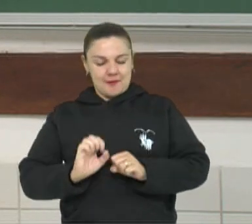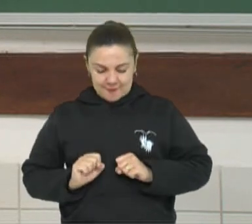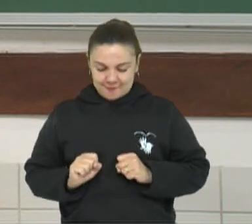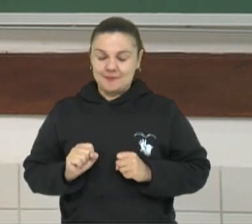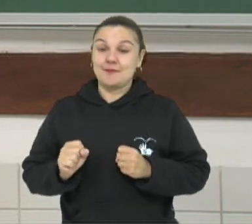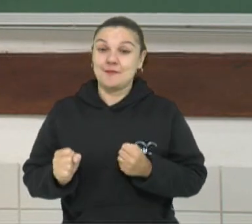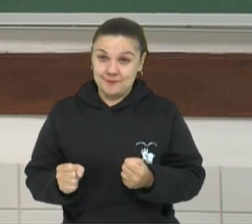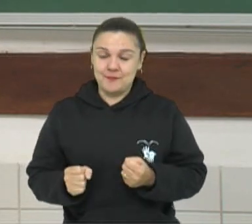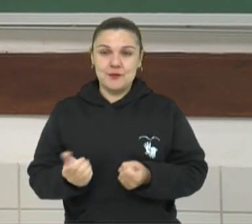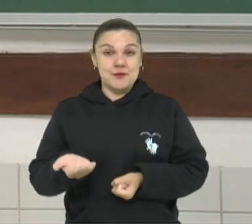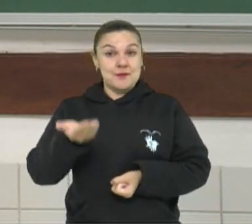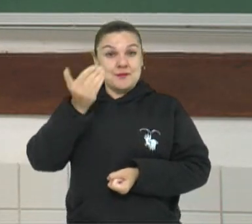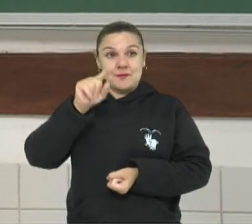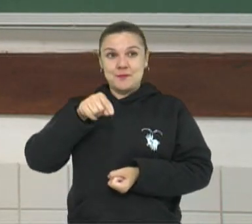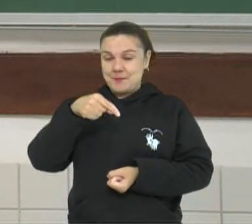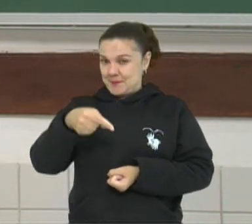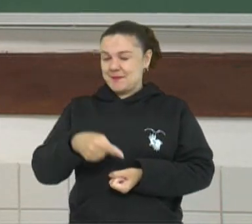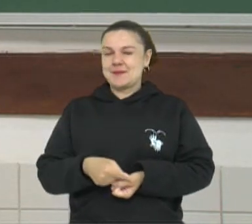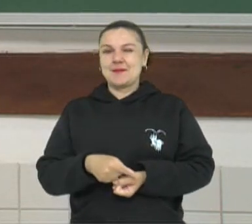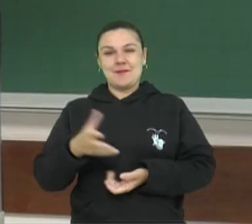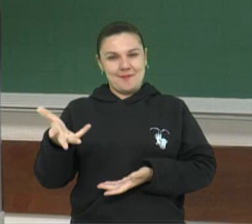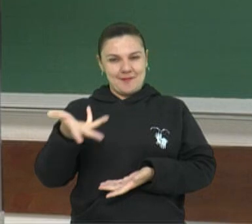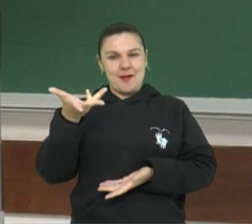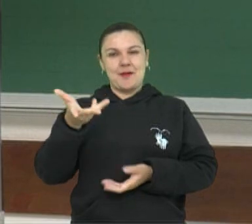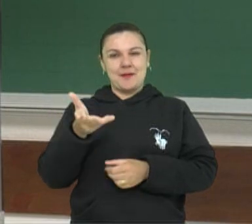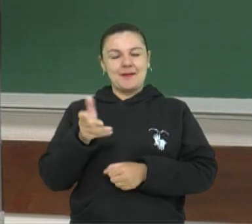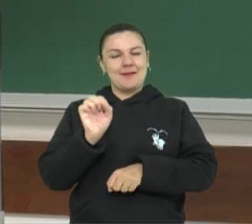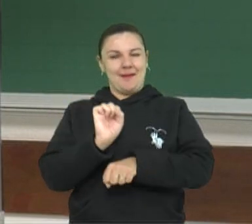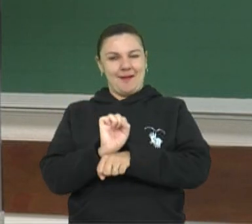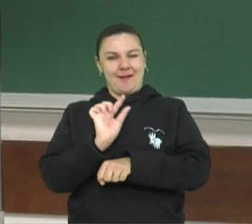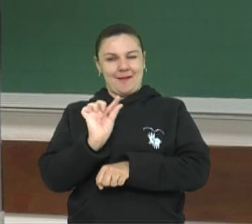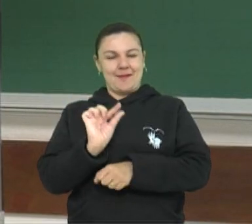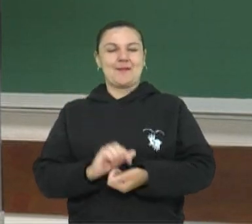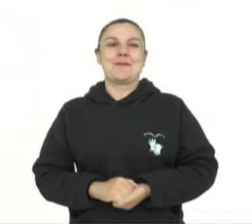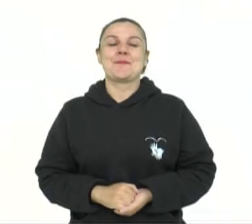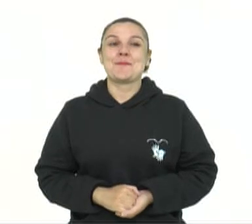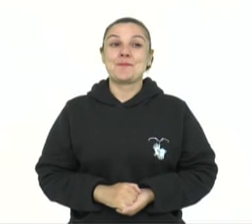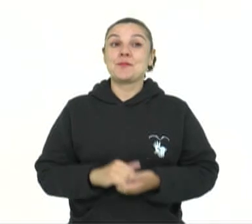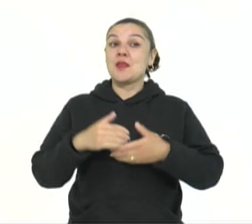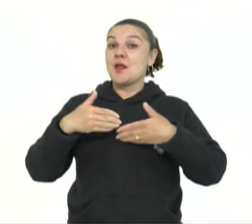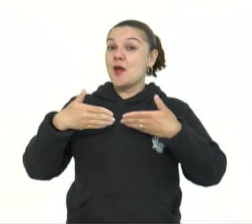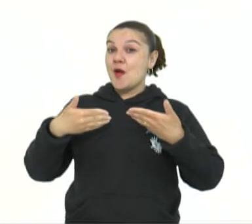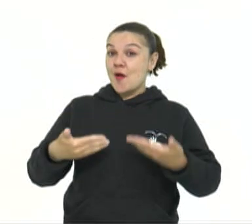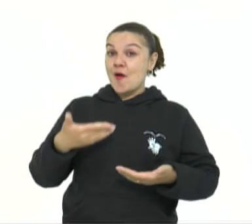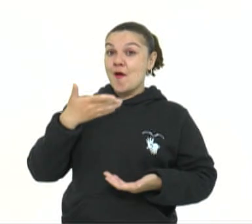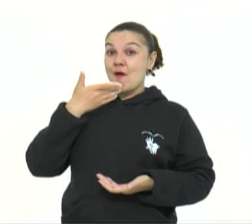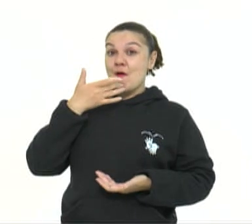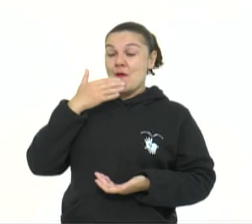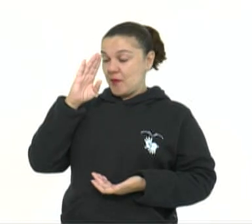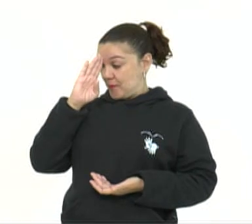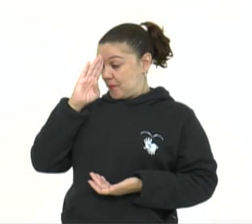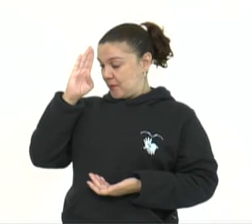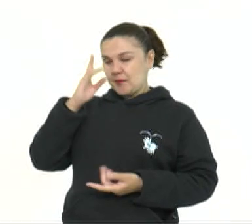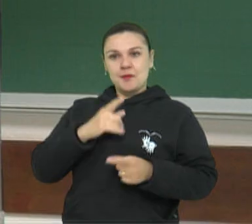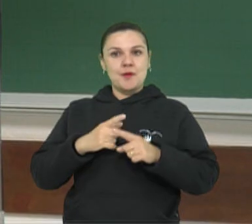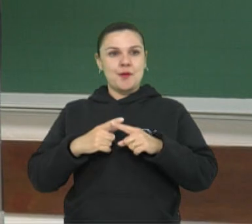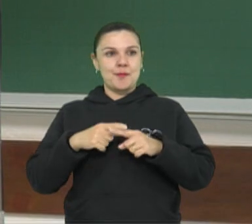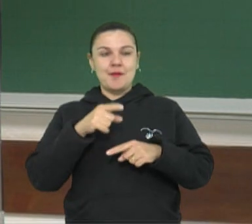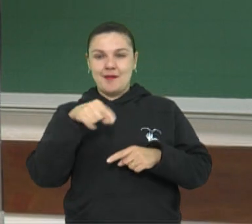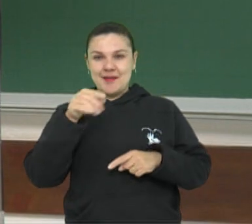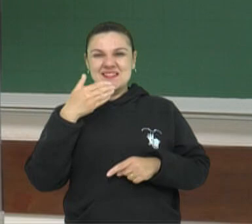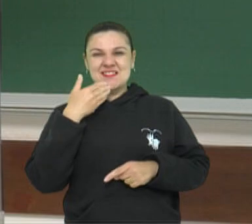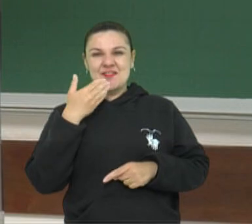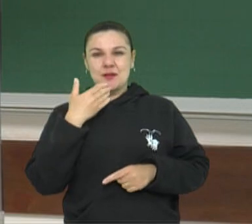na peruca e vamos para o próximo. Tá acabando, segura aí. Quais cores predominam e por quê? Essa é